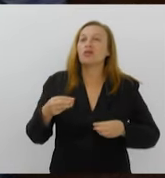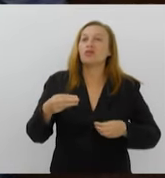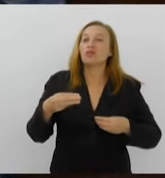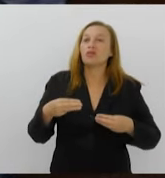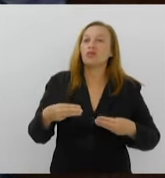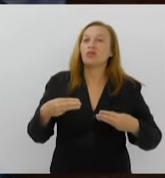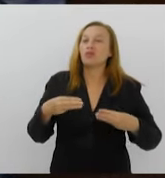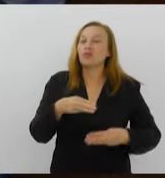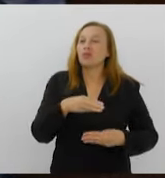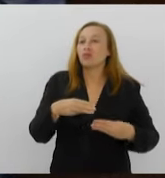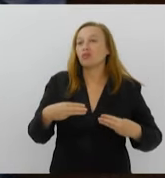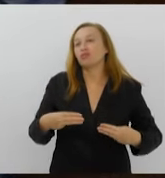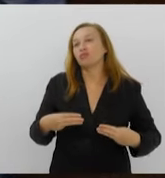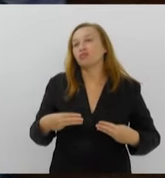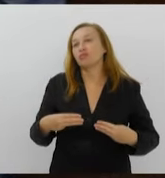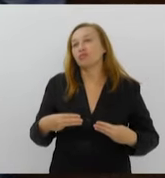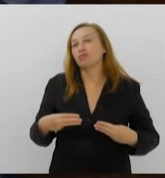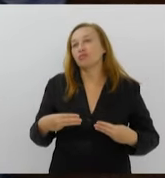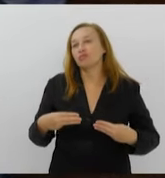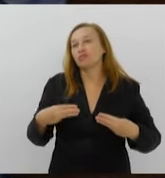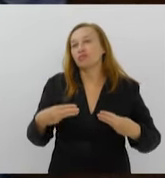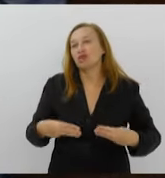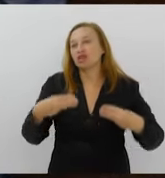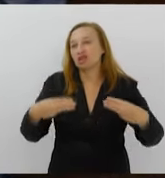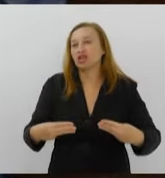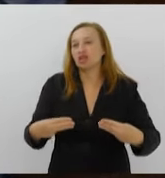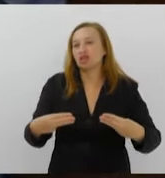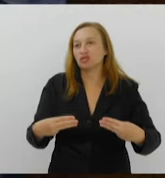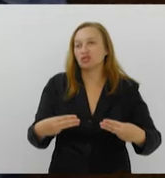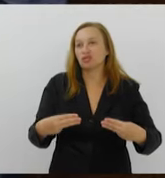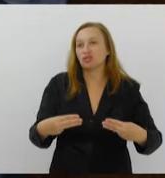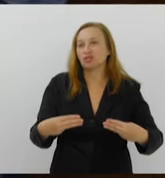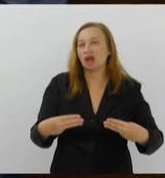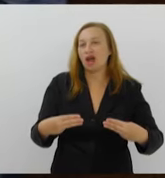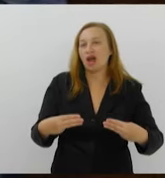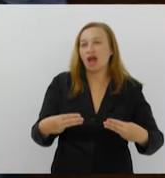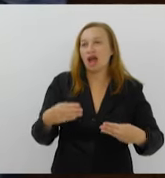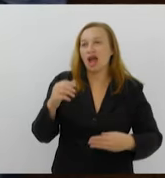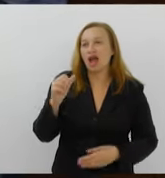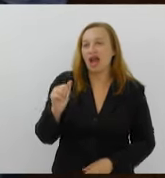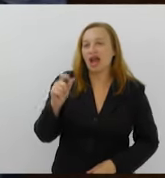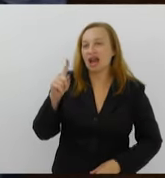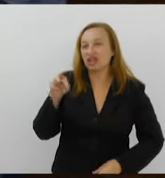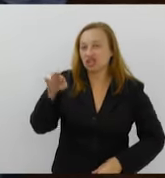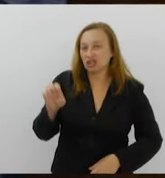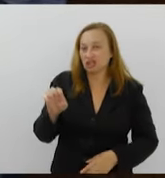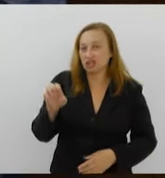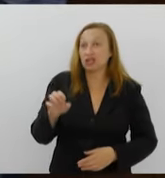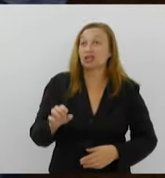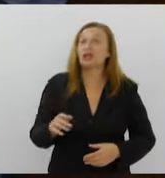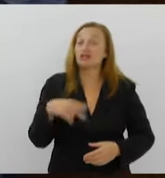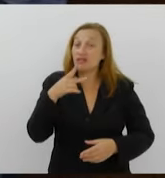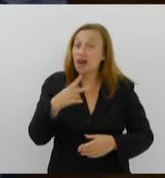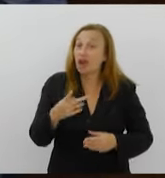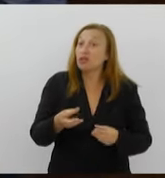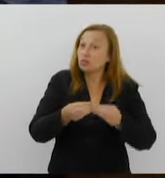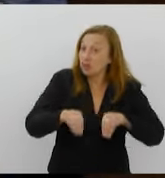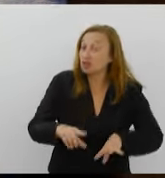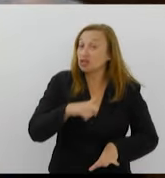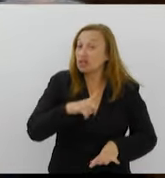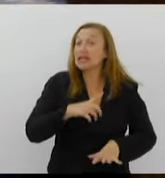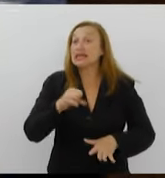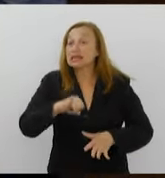para dizer do caos social que vai ser se perdermos isso. E se isso acontecer, eu tenho certeza que o